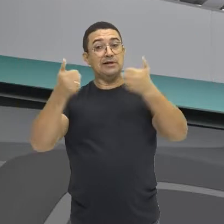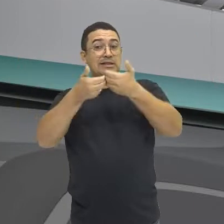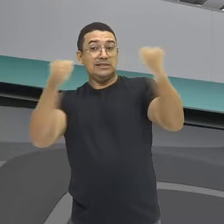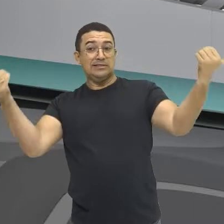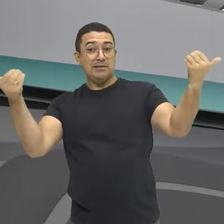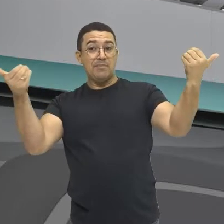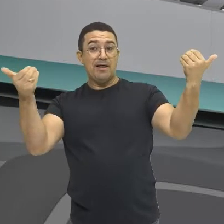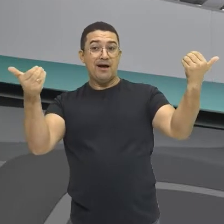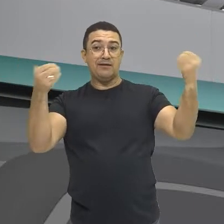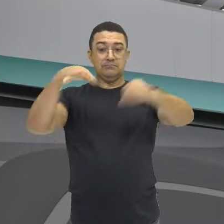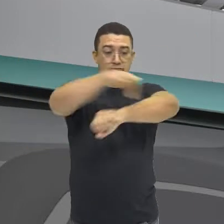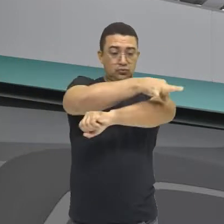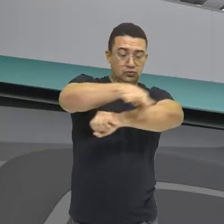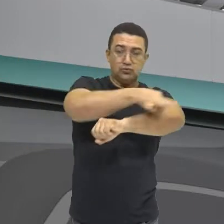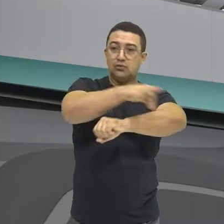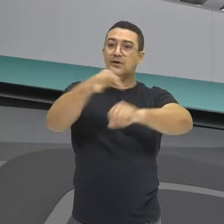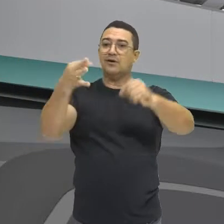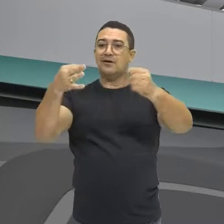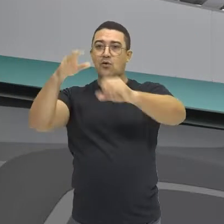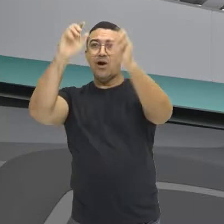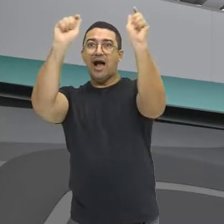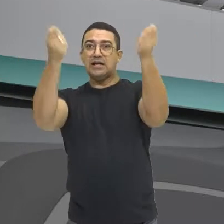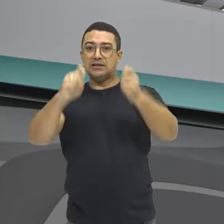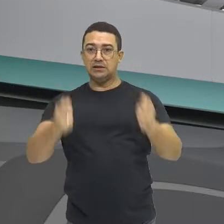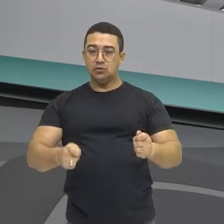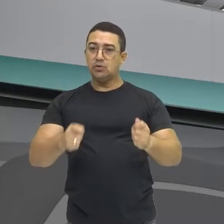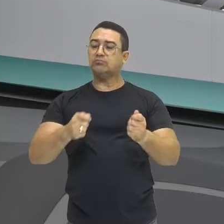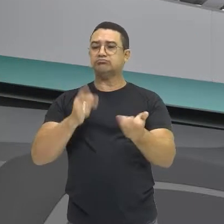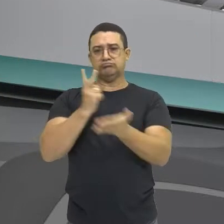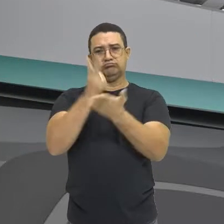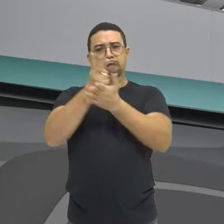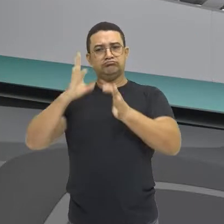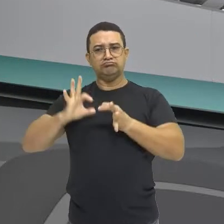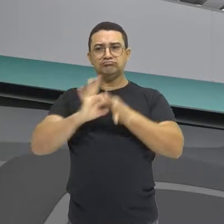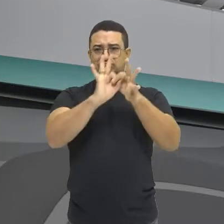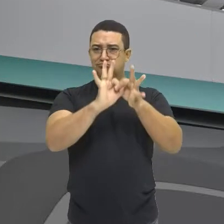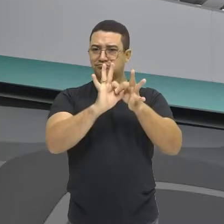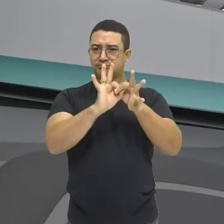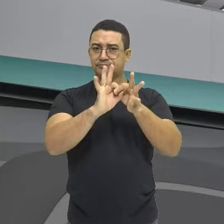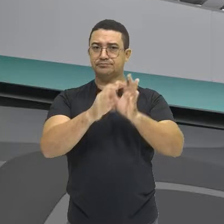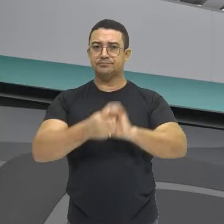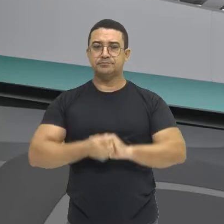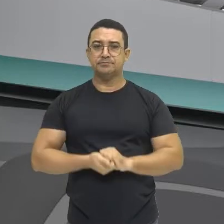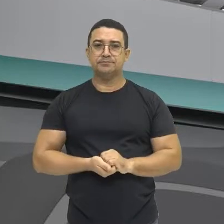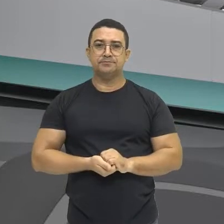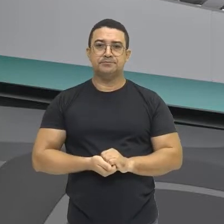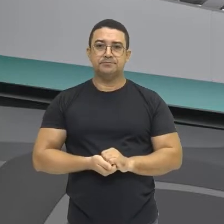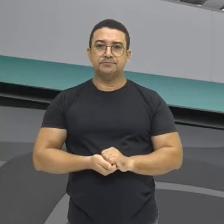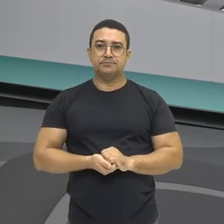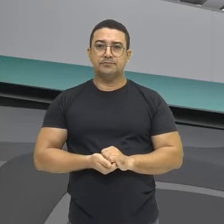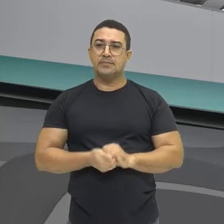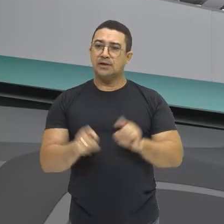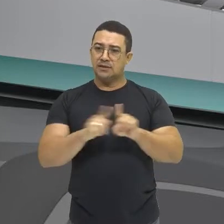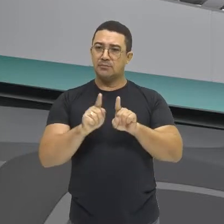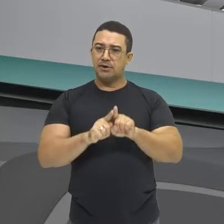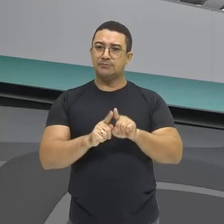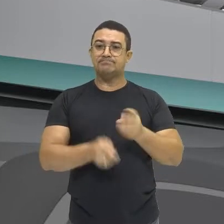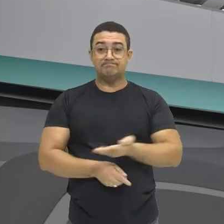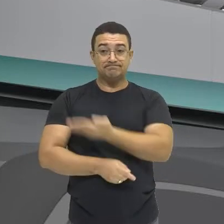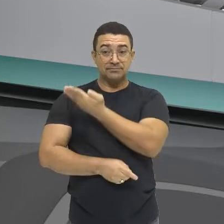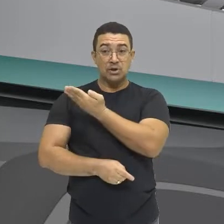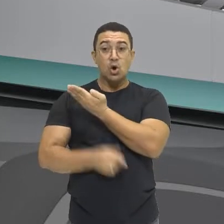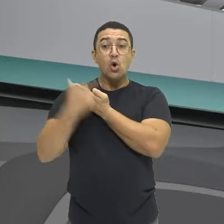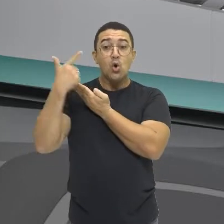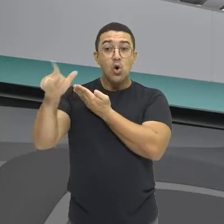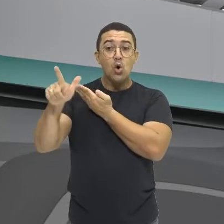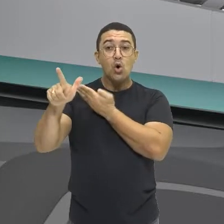da escultura, eles estavam entrelaçados, certo? Então, continuando, eu trouxe outra imagem para vocês